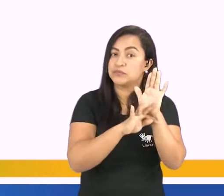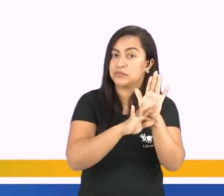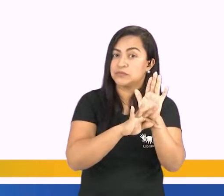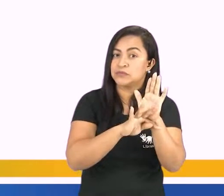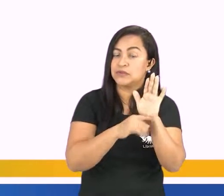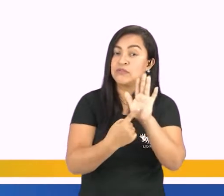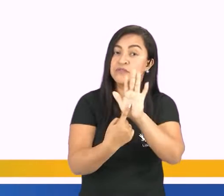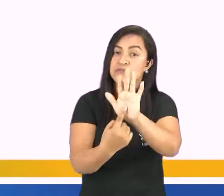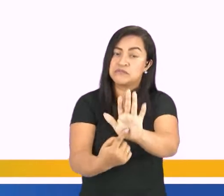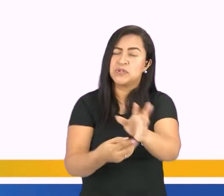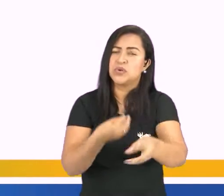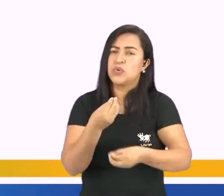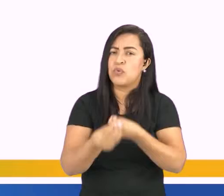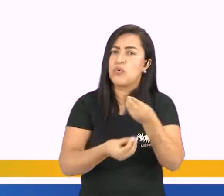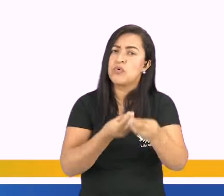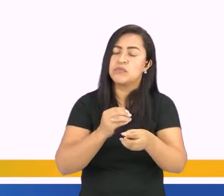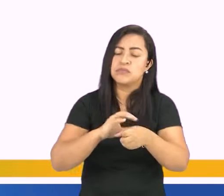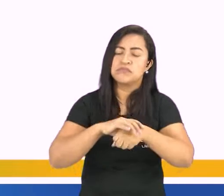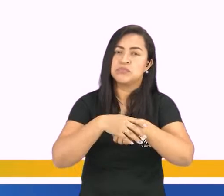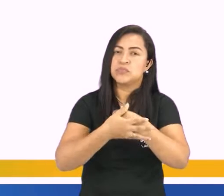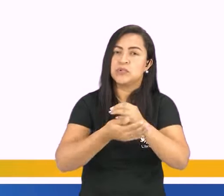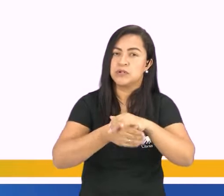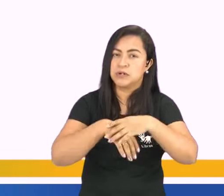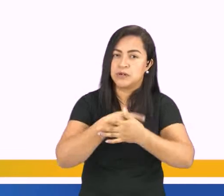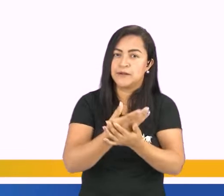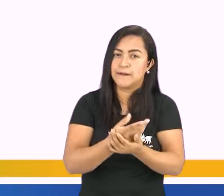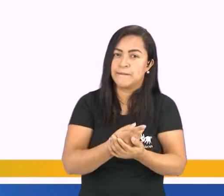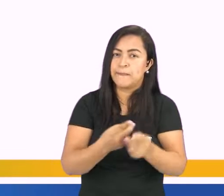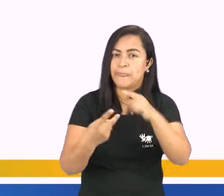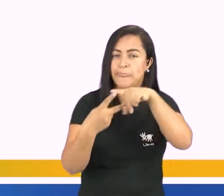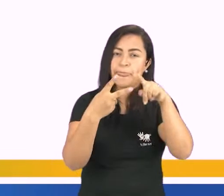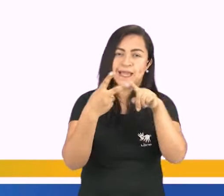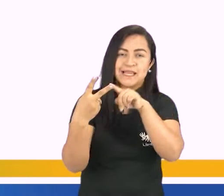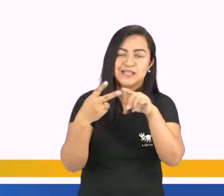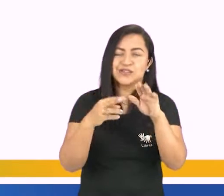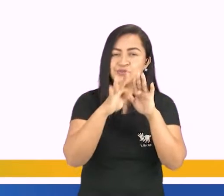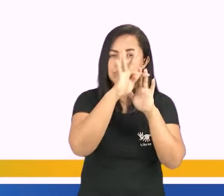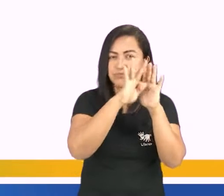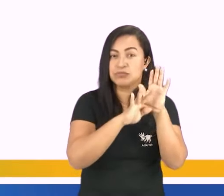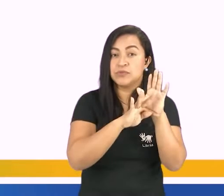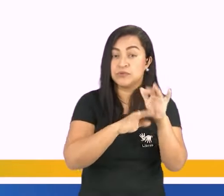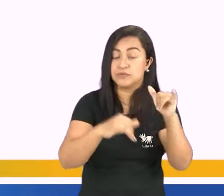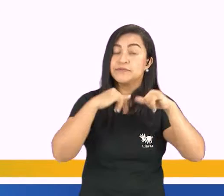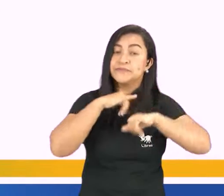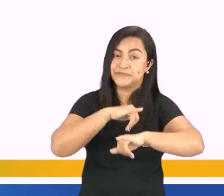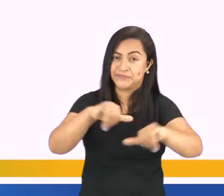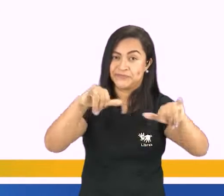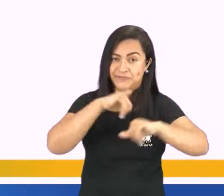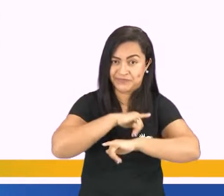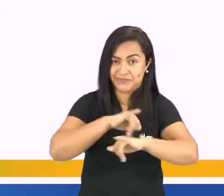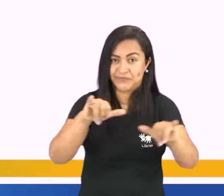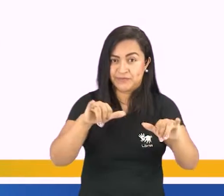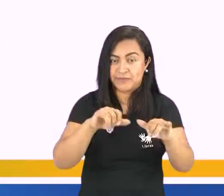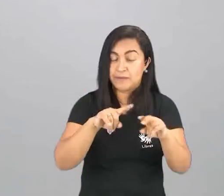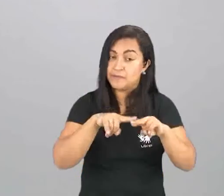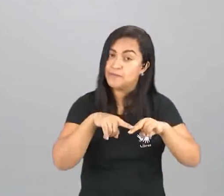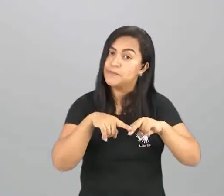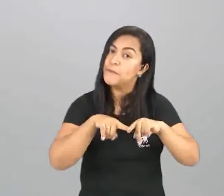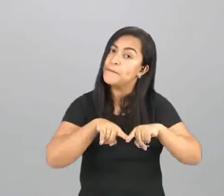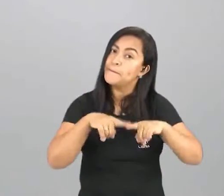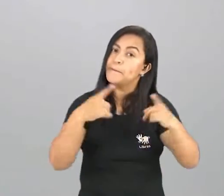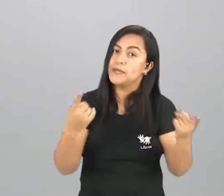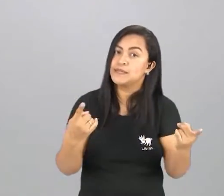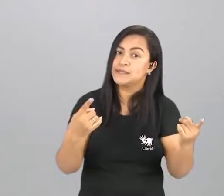como se deve lavar as mãos, ok? Esses dois textos se tratam de textos informativos, porém,